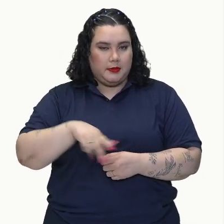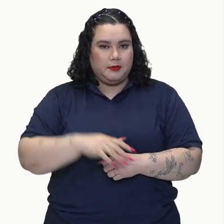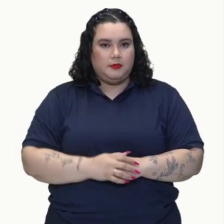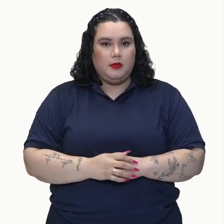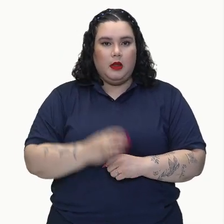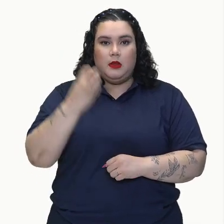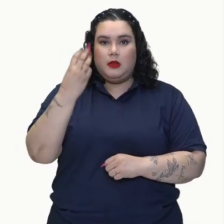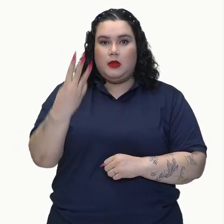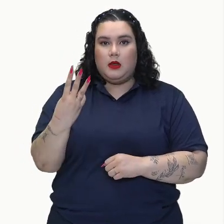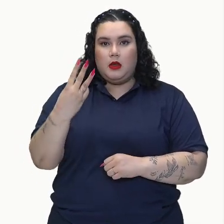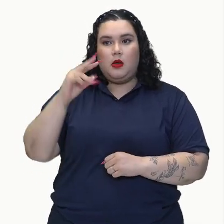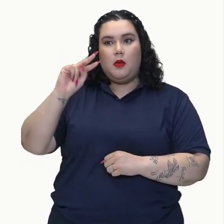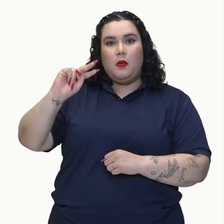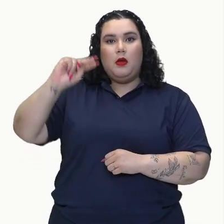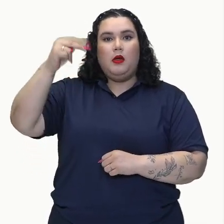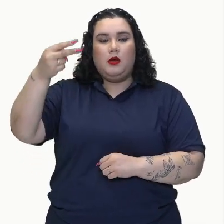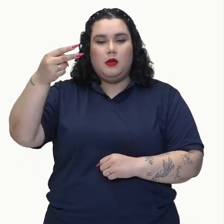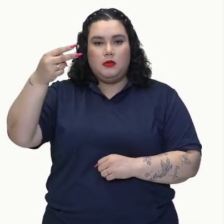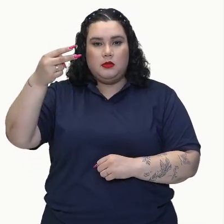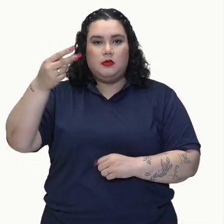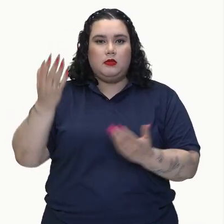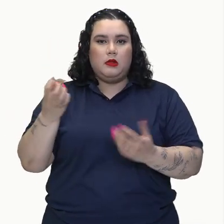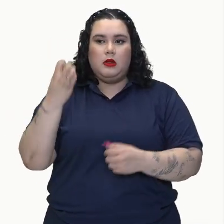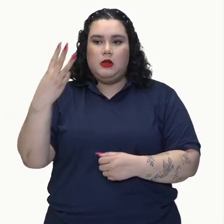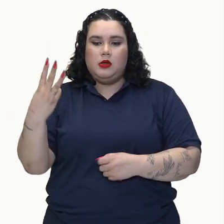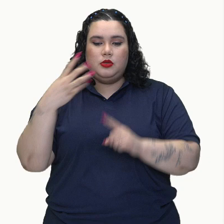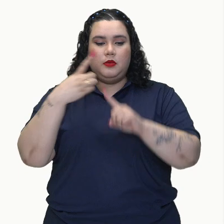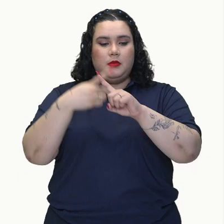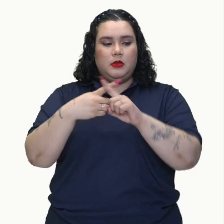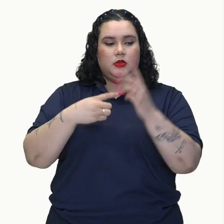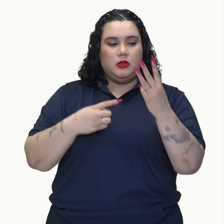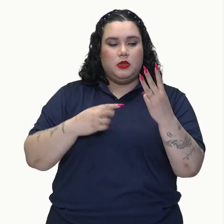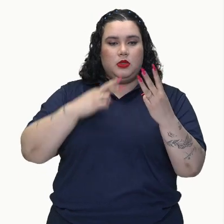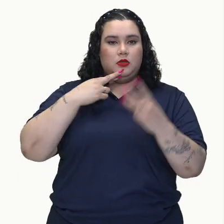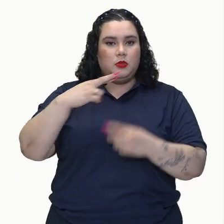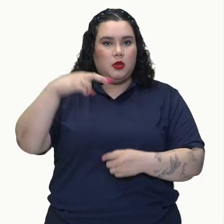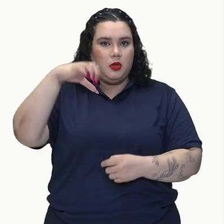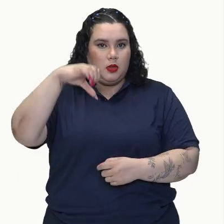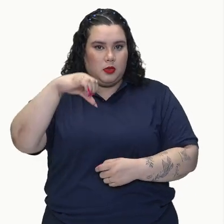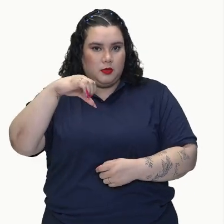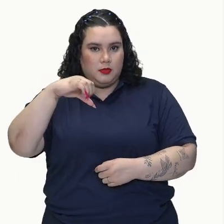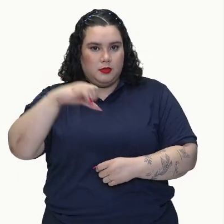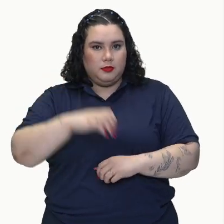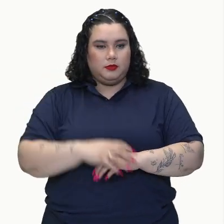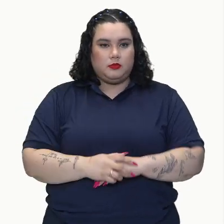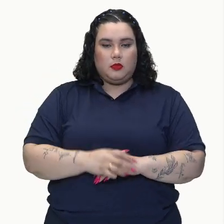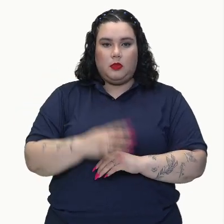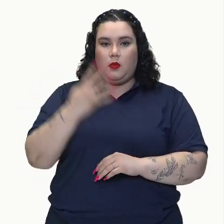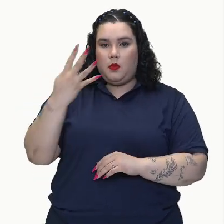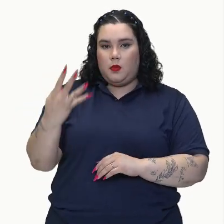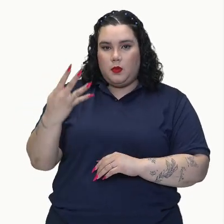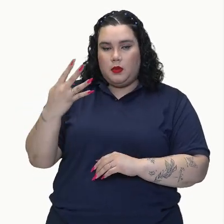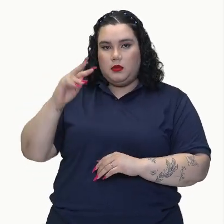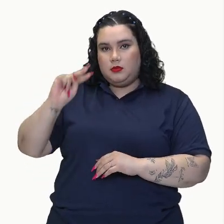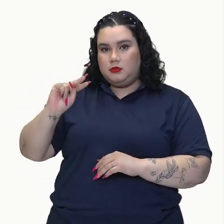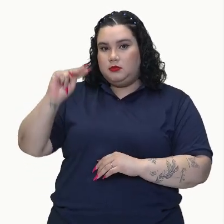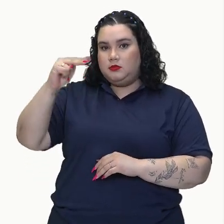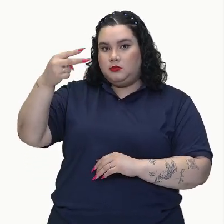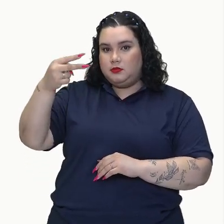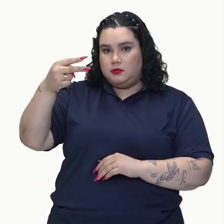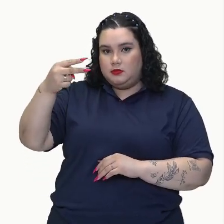ao quadrado é 3 vezes 3 é igual a 9. Então, 4 ao quadrado é igual